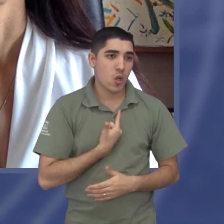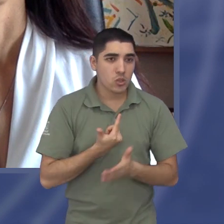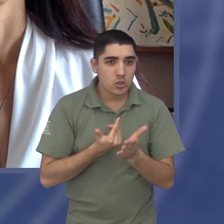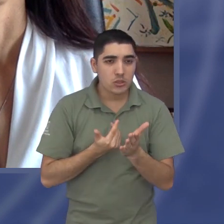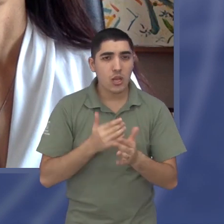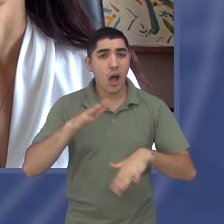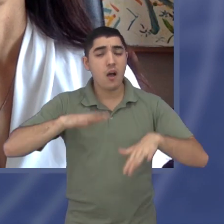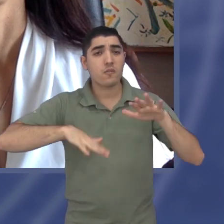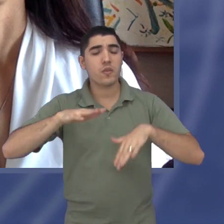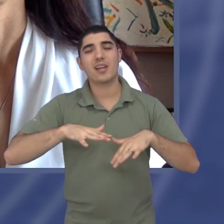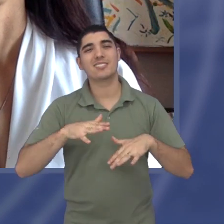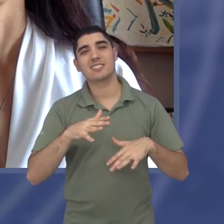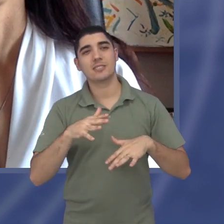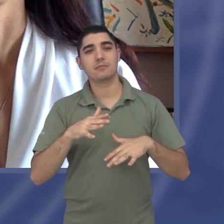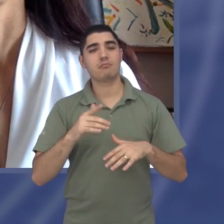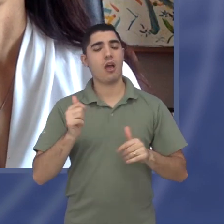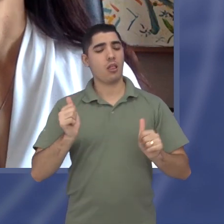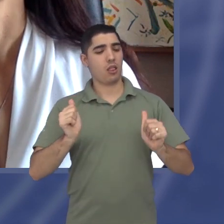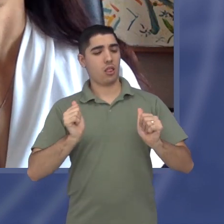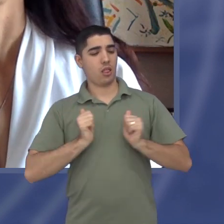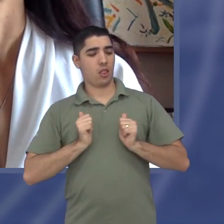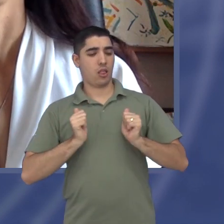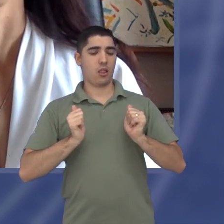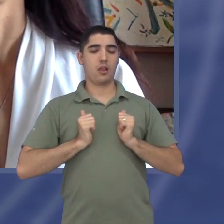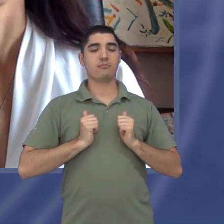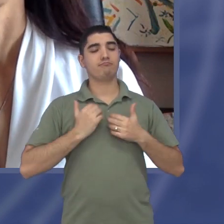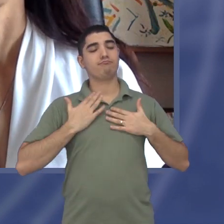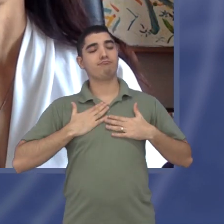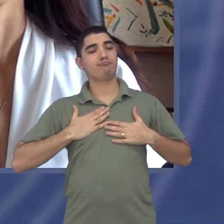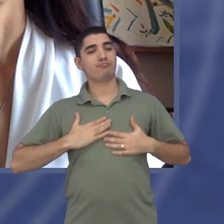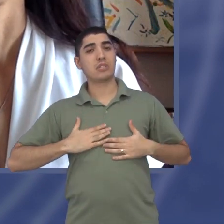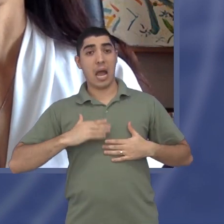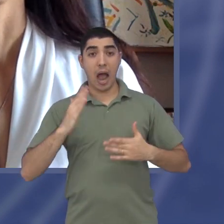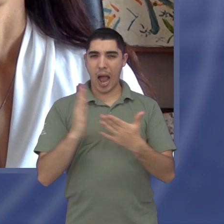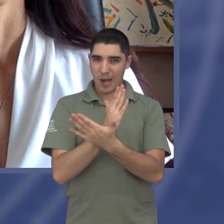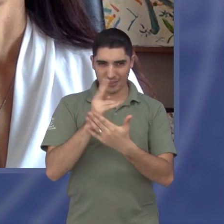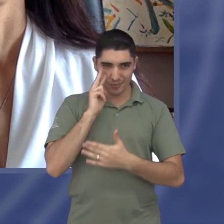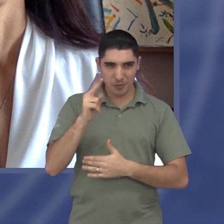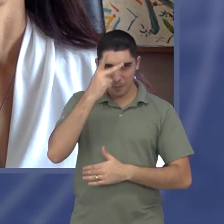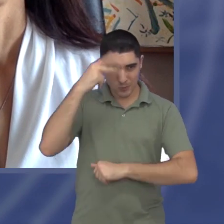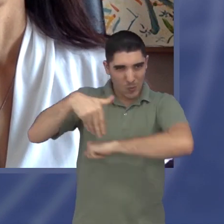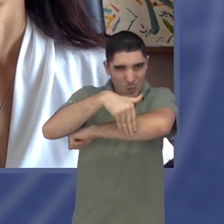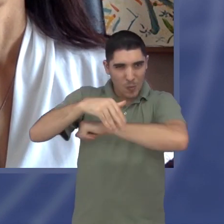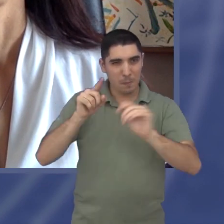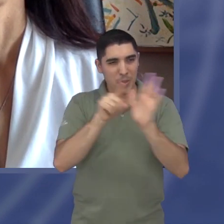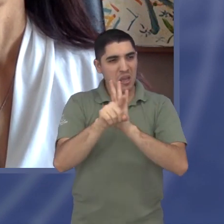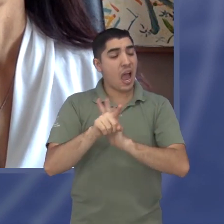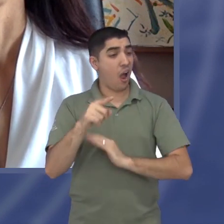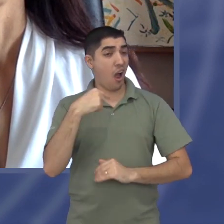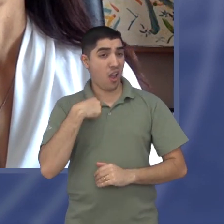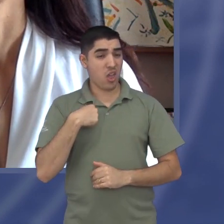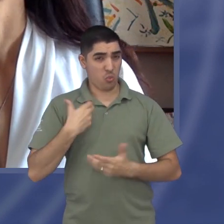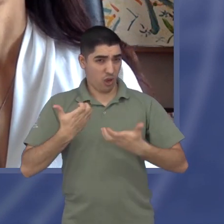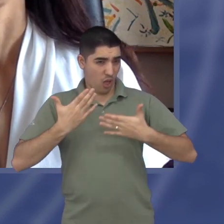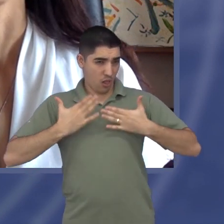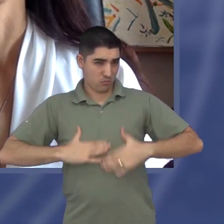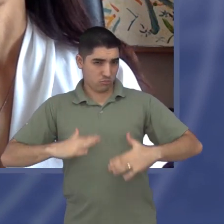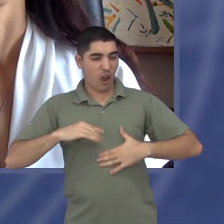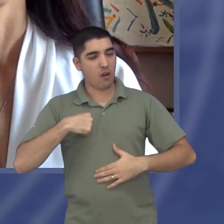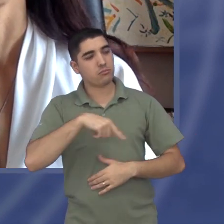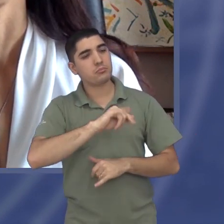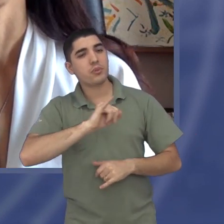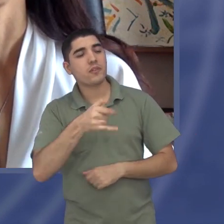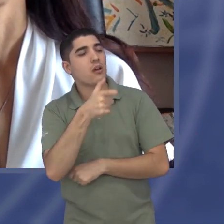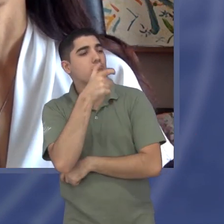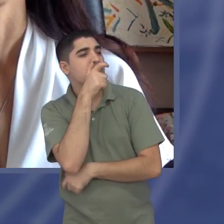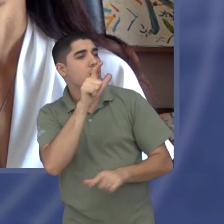fica sem fazer nada, igual a gente ouviu que muitas pessoas nas ruas falam, né? Para eu relaxar muitas vezes, ou vou assistir uma